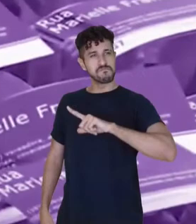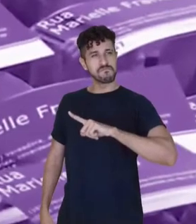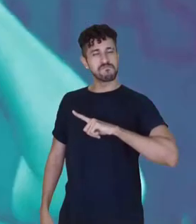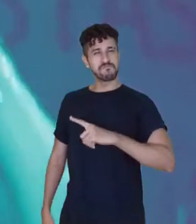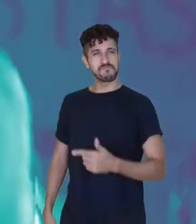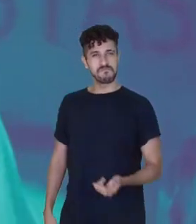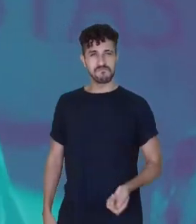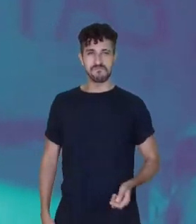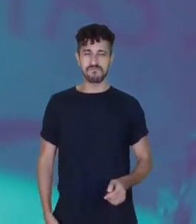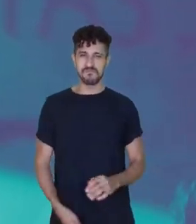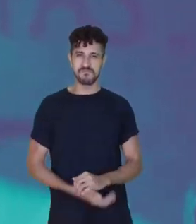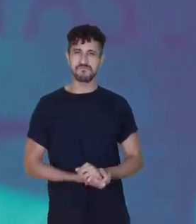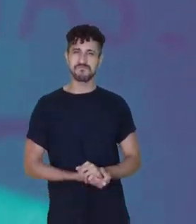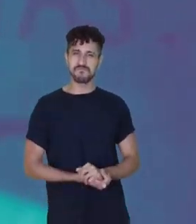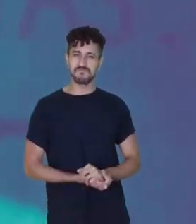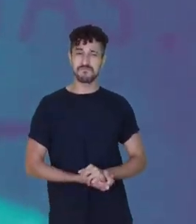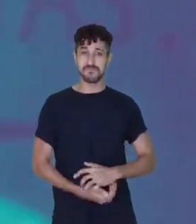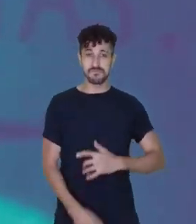acontecer.